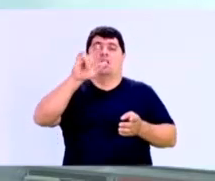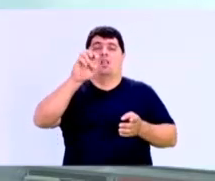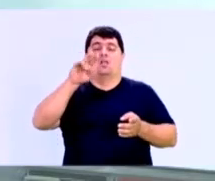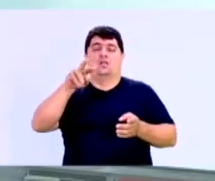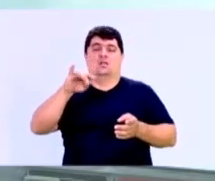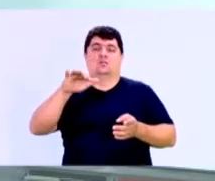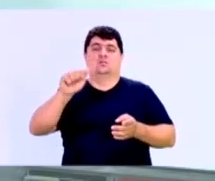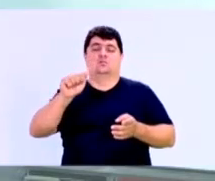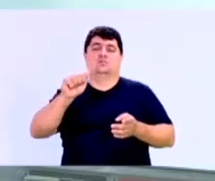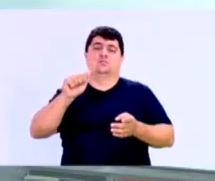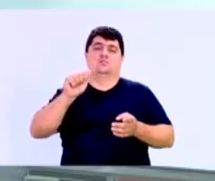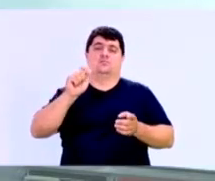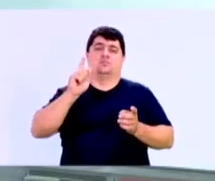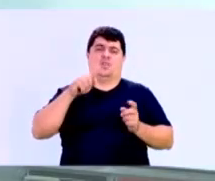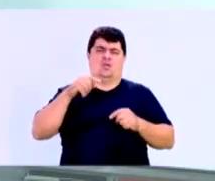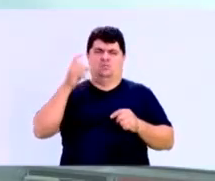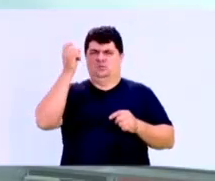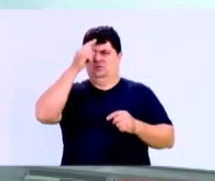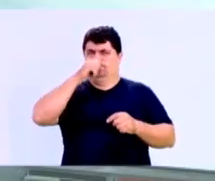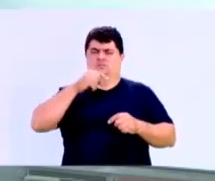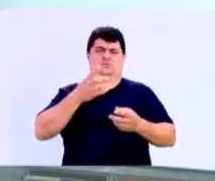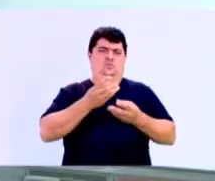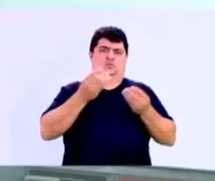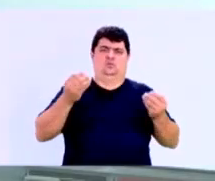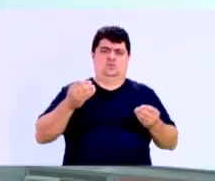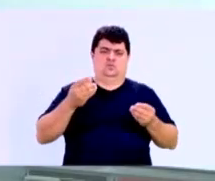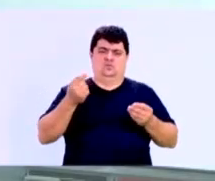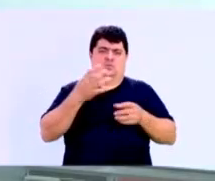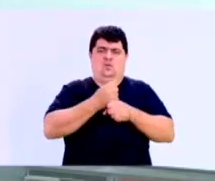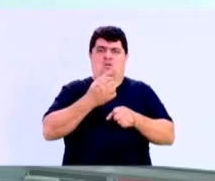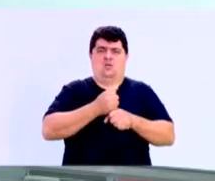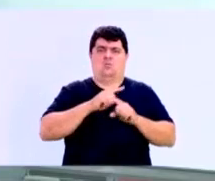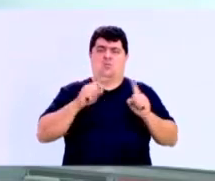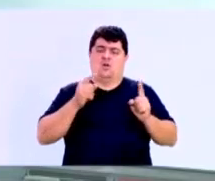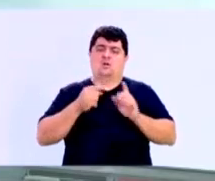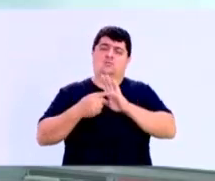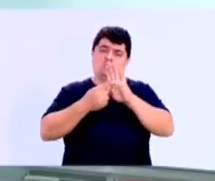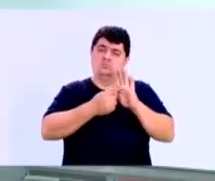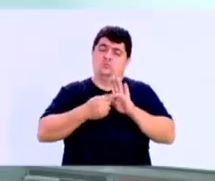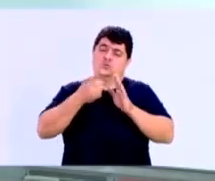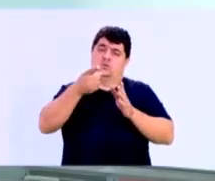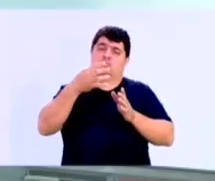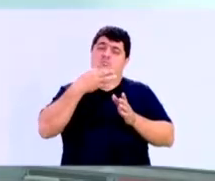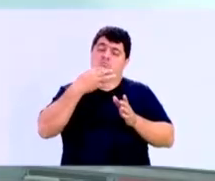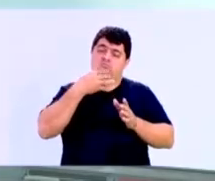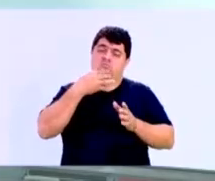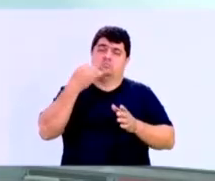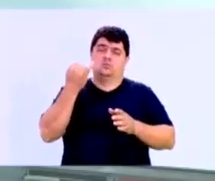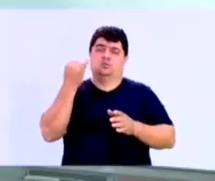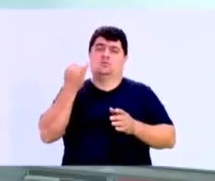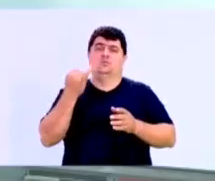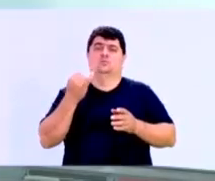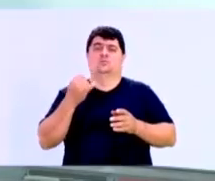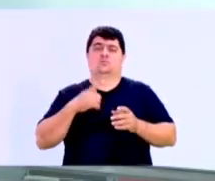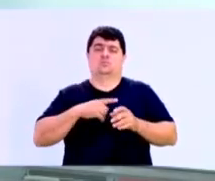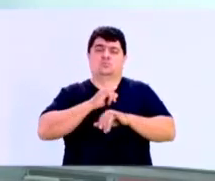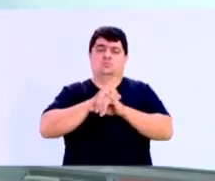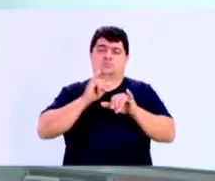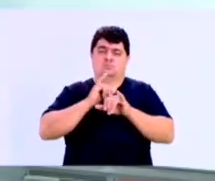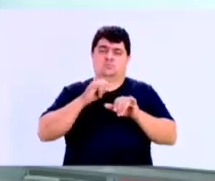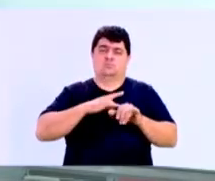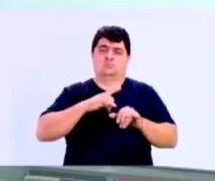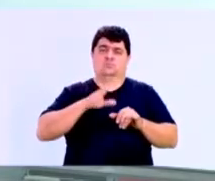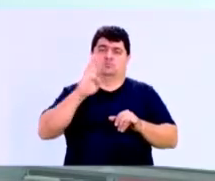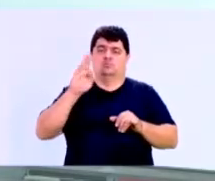muito, de certa forma, ele é muito complexo, por isso eu não trouxe nem os cálculos, mas era bom apresentar para vocês terem uma ideia que as informações do balanço patrimonial